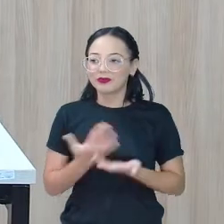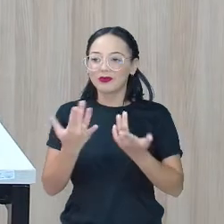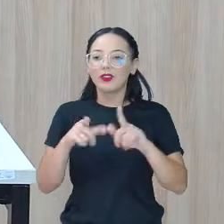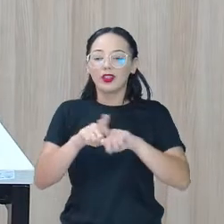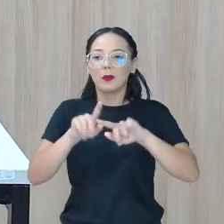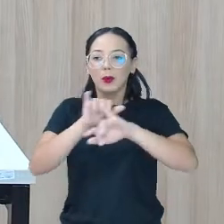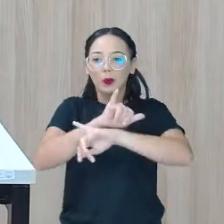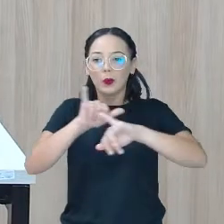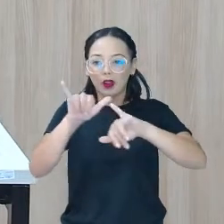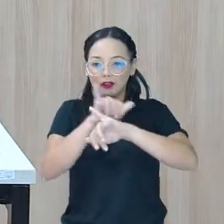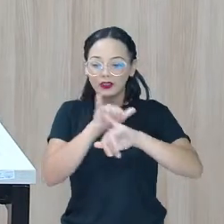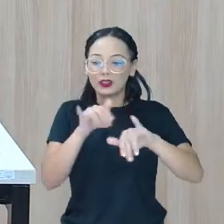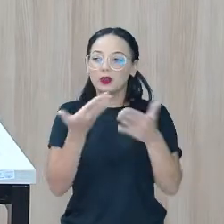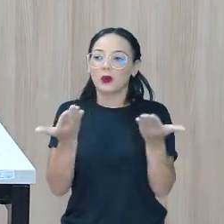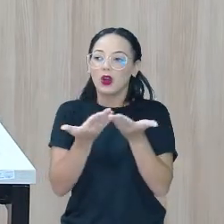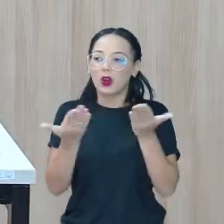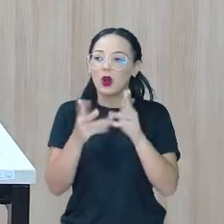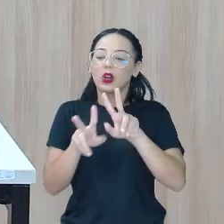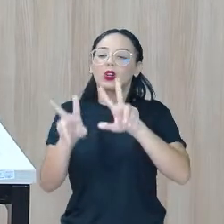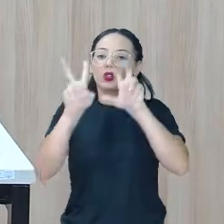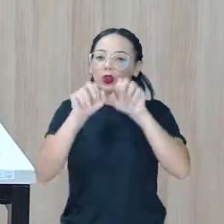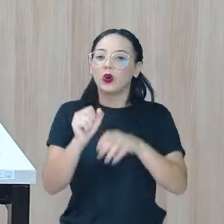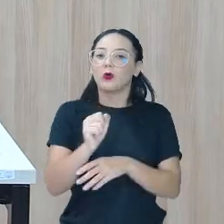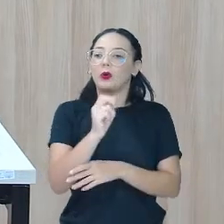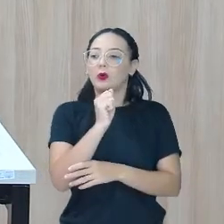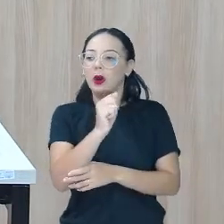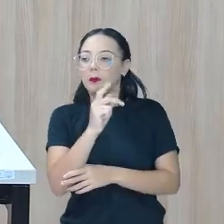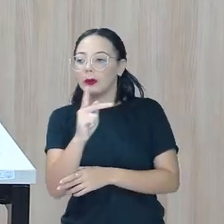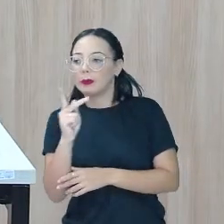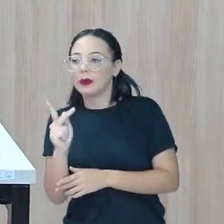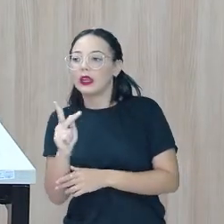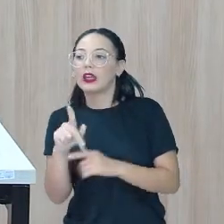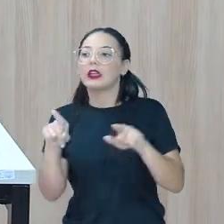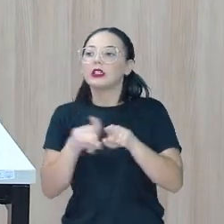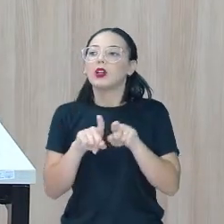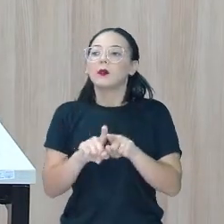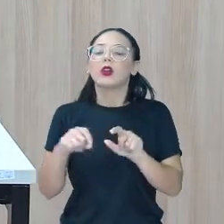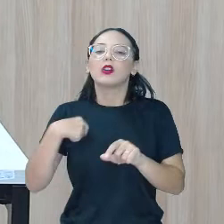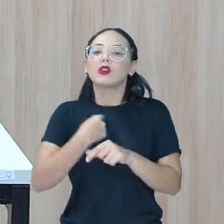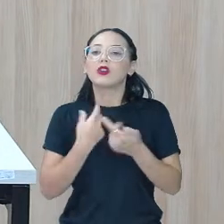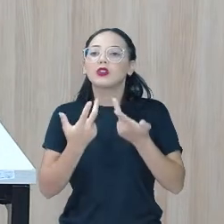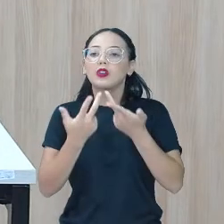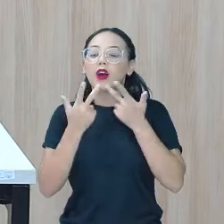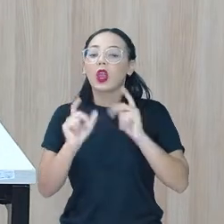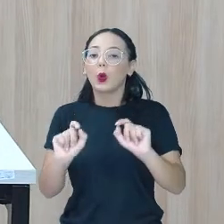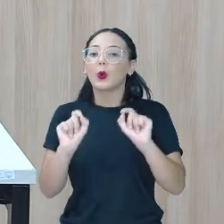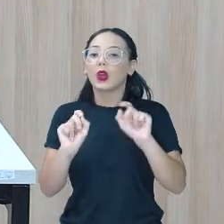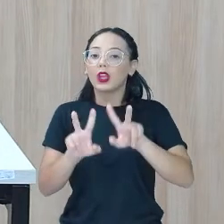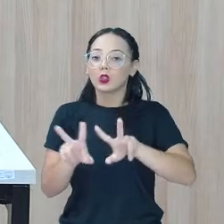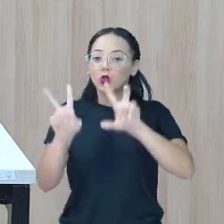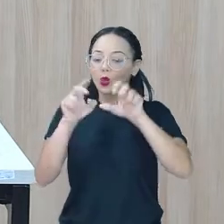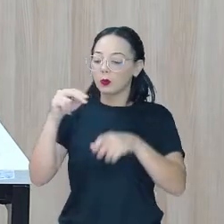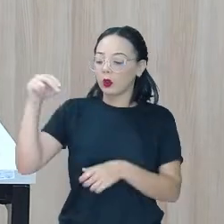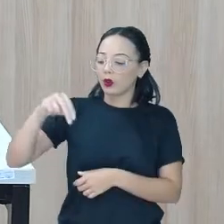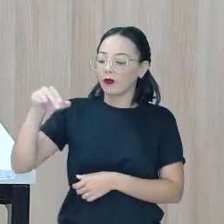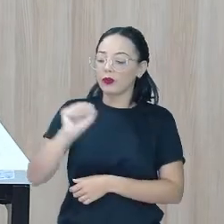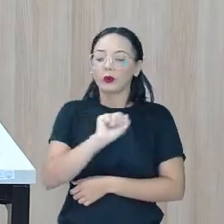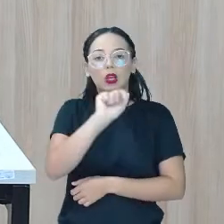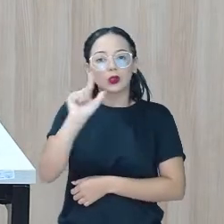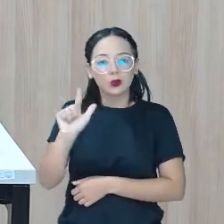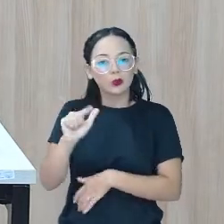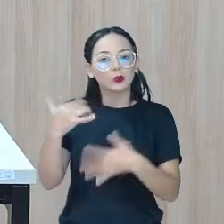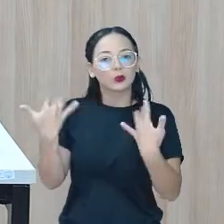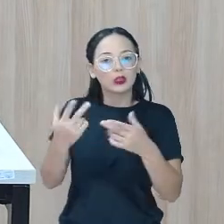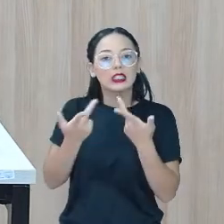aviso em relação aos aplicativos, não é? Vamos ainda falar do Novembro Azul. E